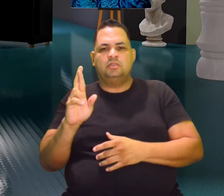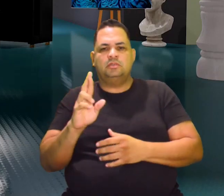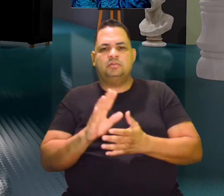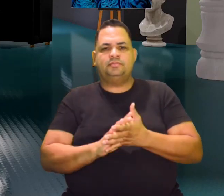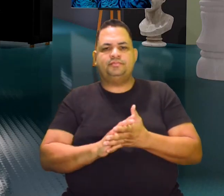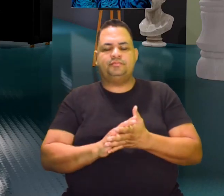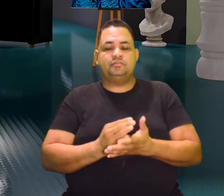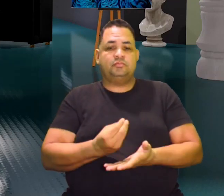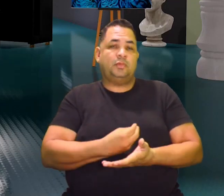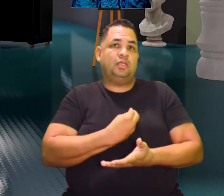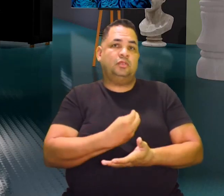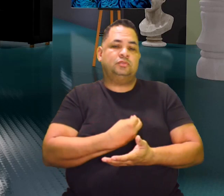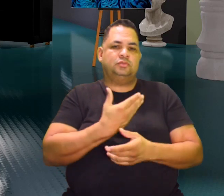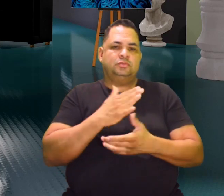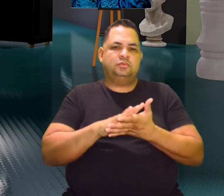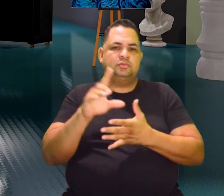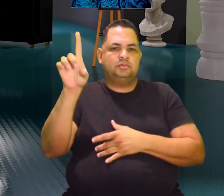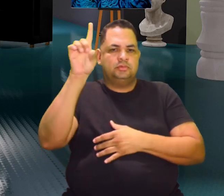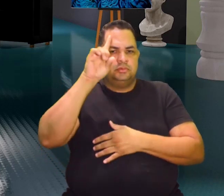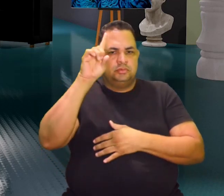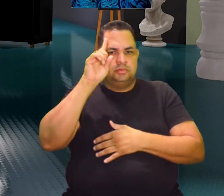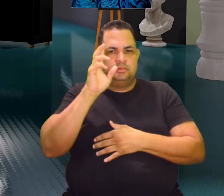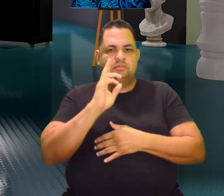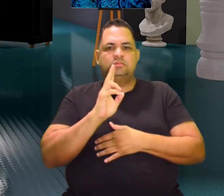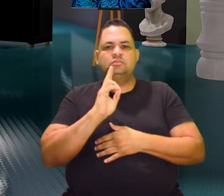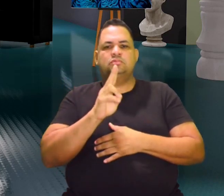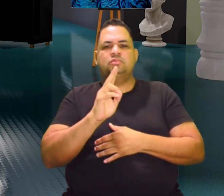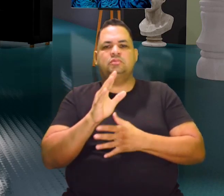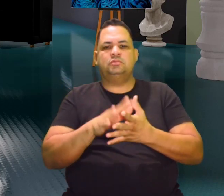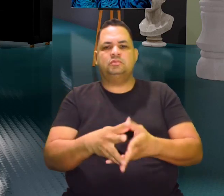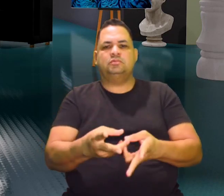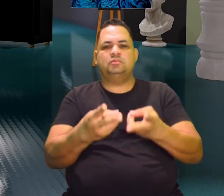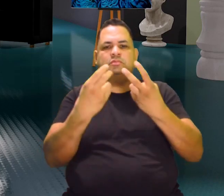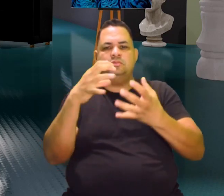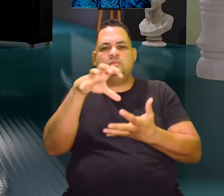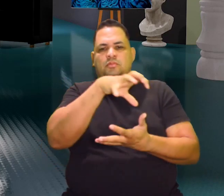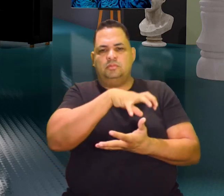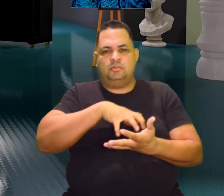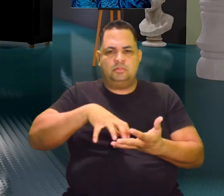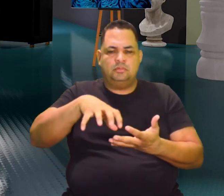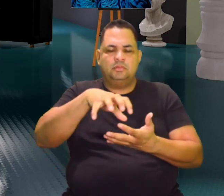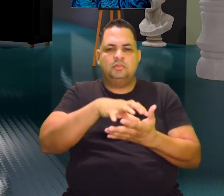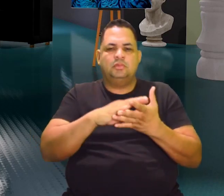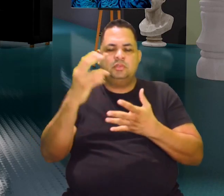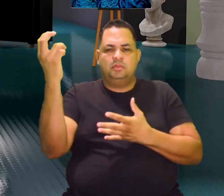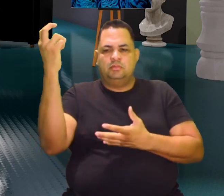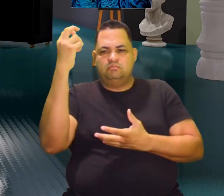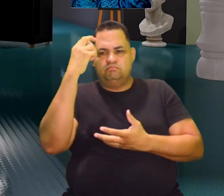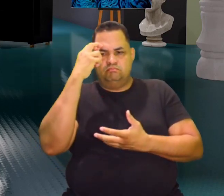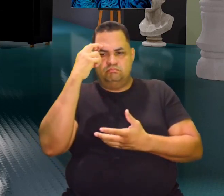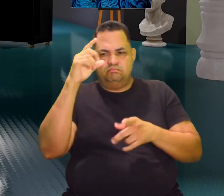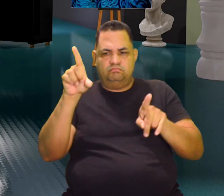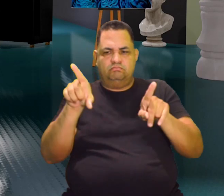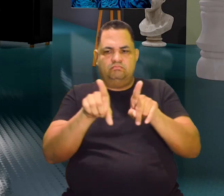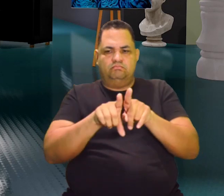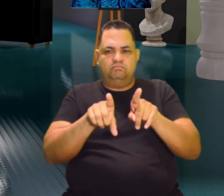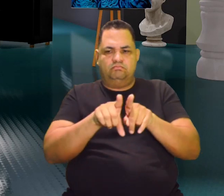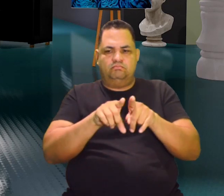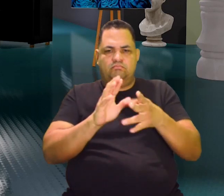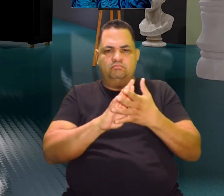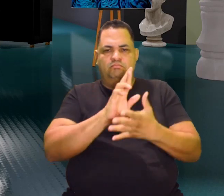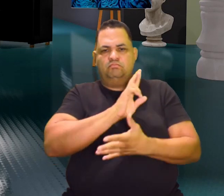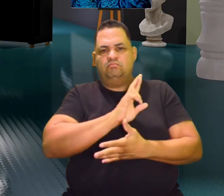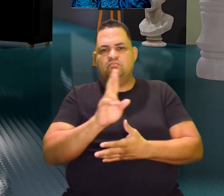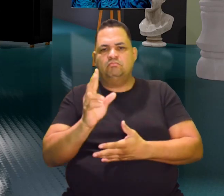vida prática. Sempre vamos identificar manifestações culturais, também na religião